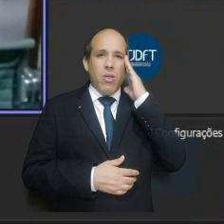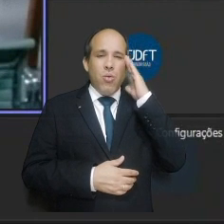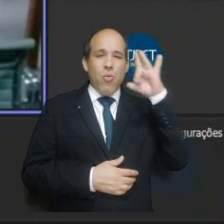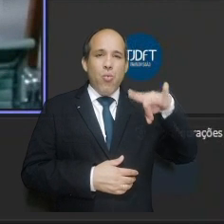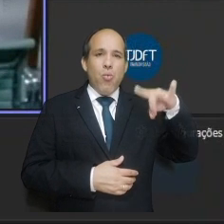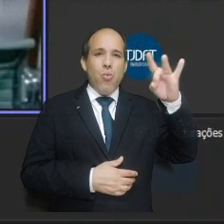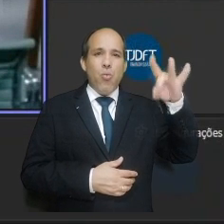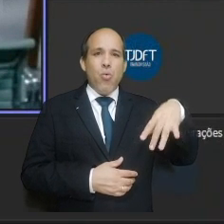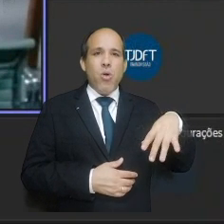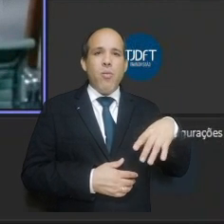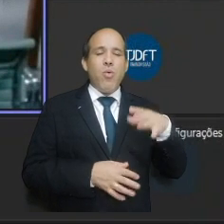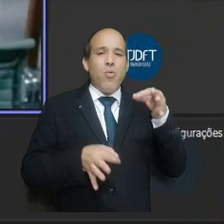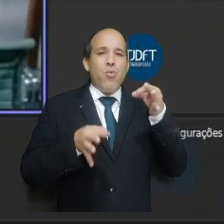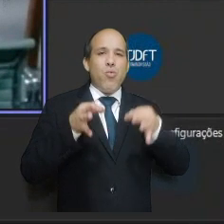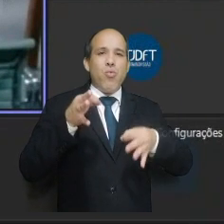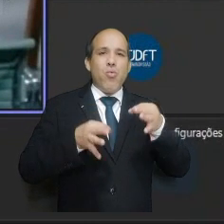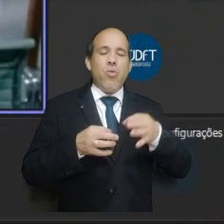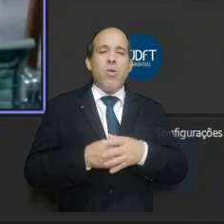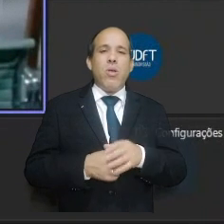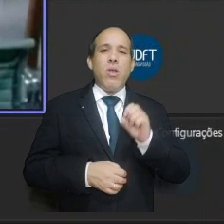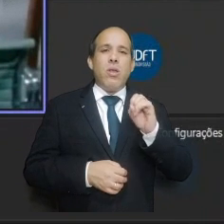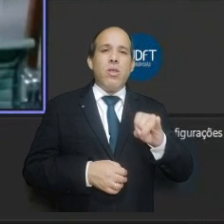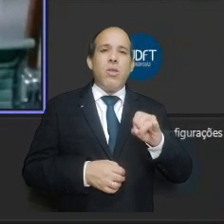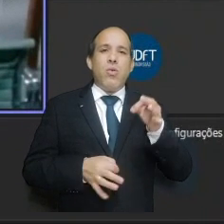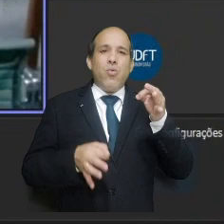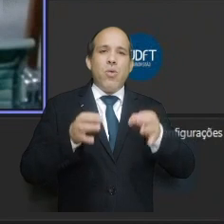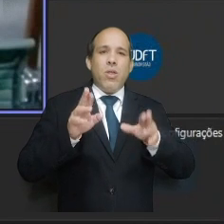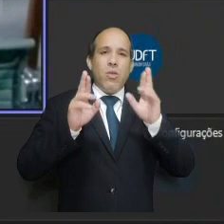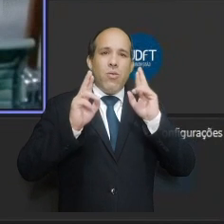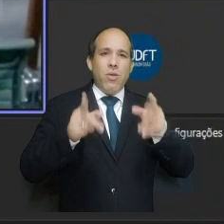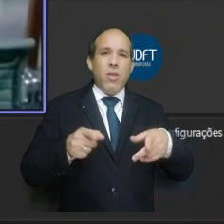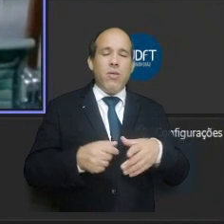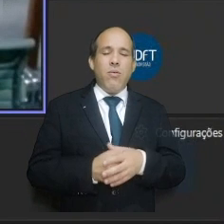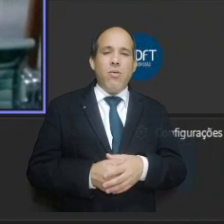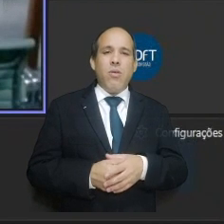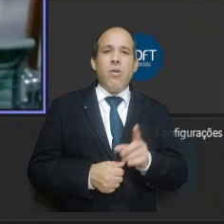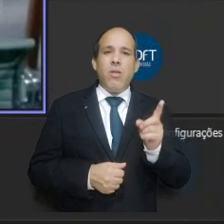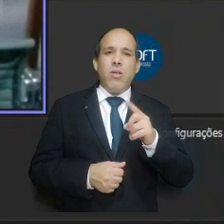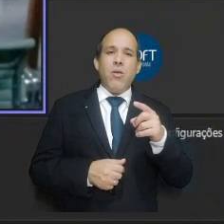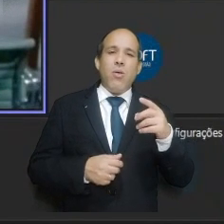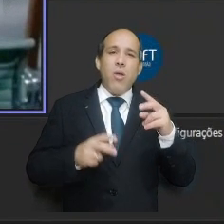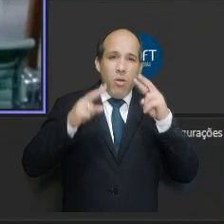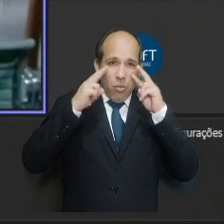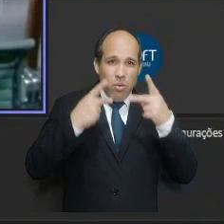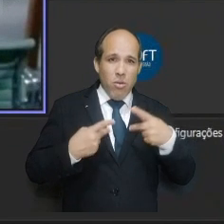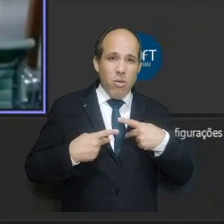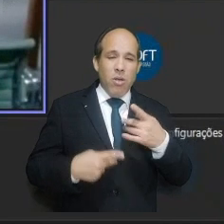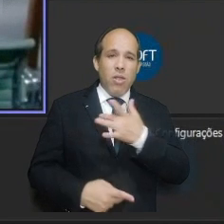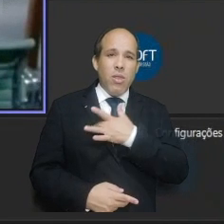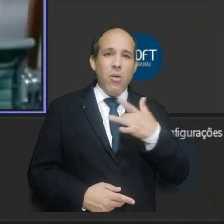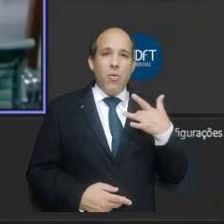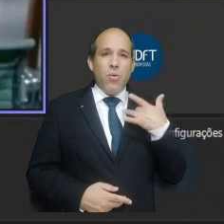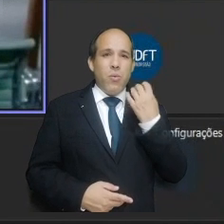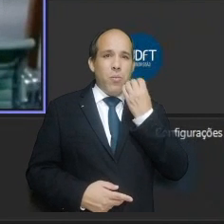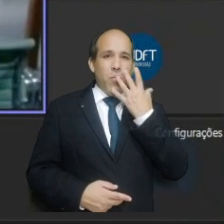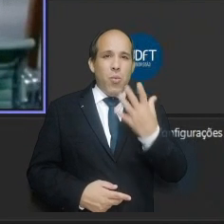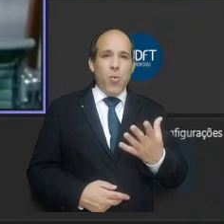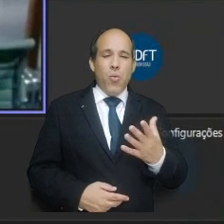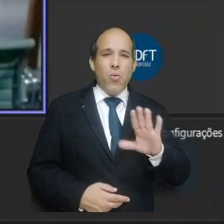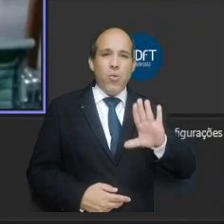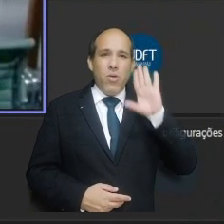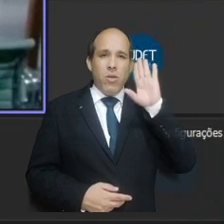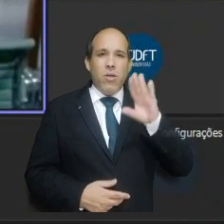concurso, entendeu que naquele último caso em que estávamos julgando, se julgássemos de forma diferente e não reconhecêssemos a